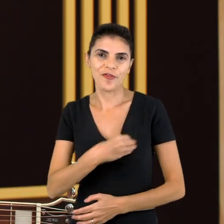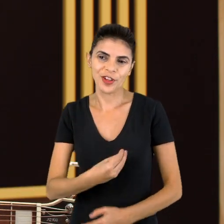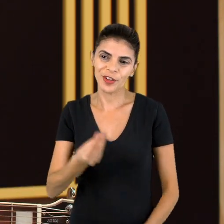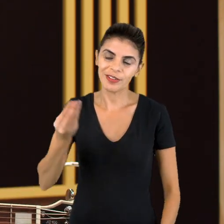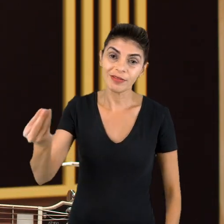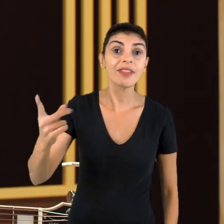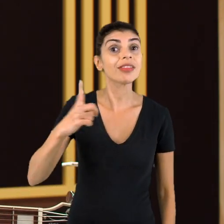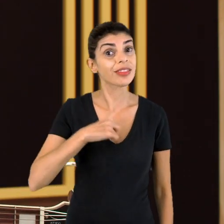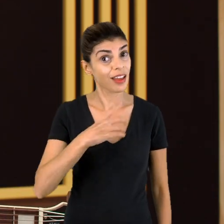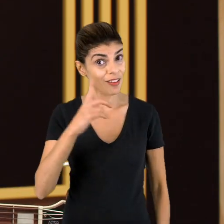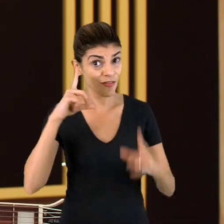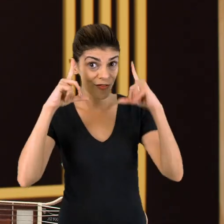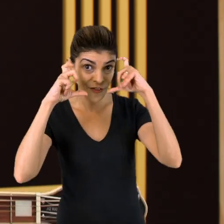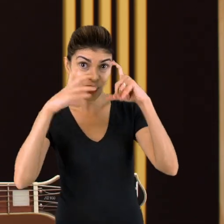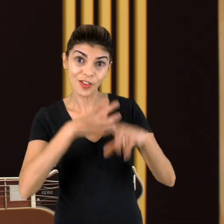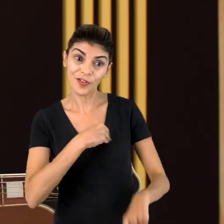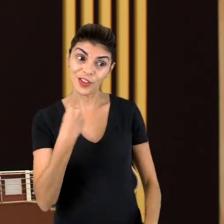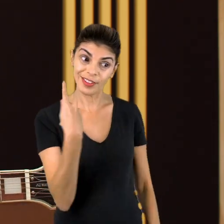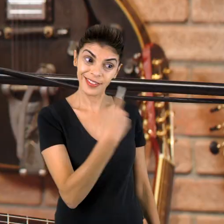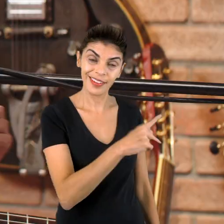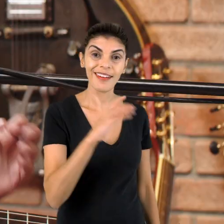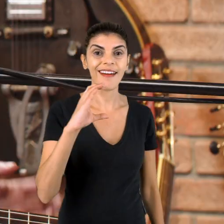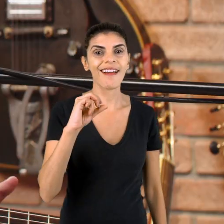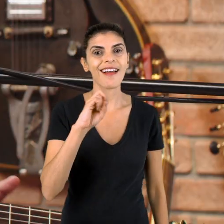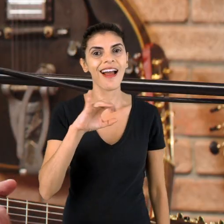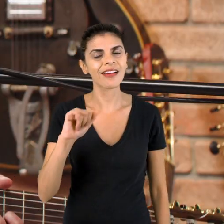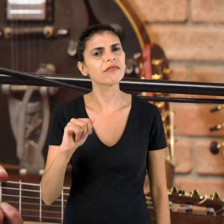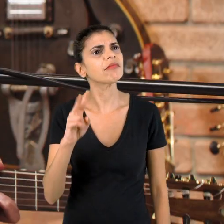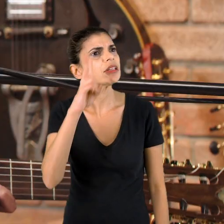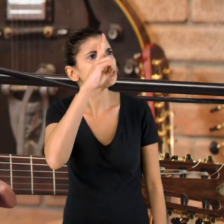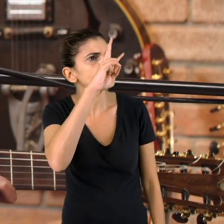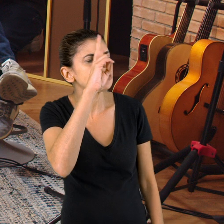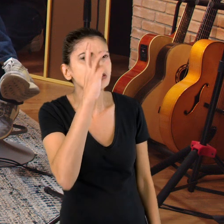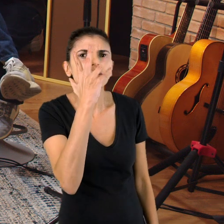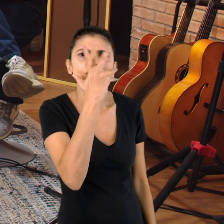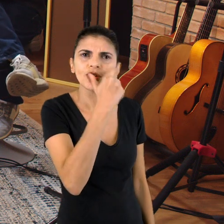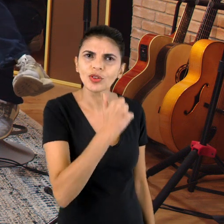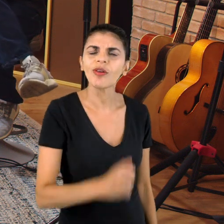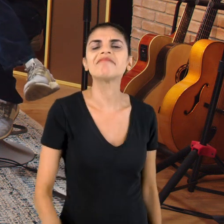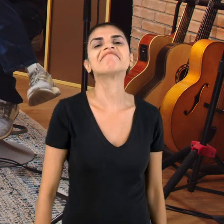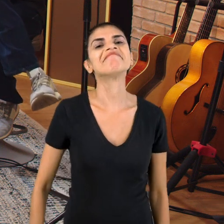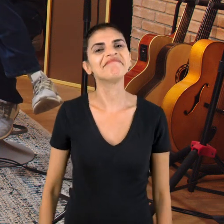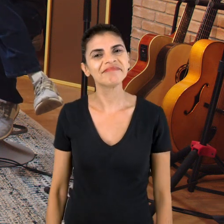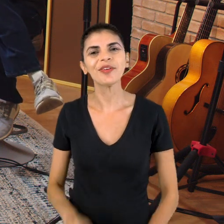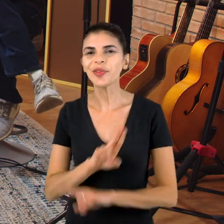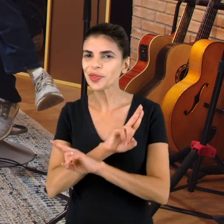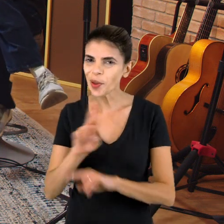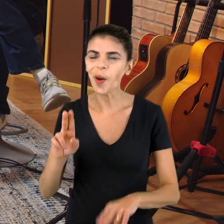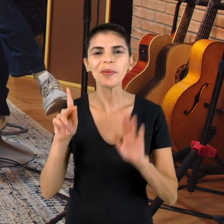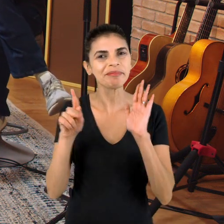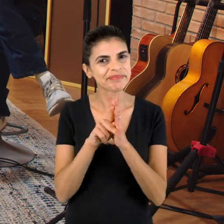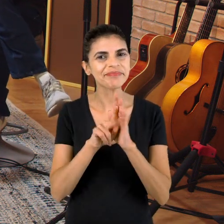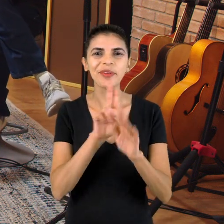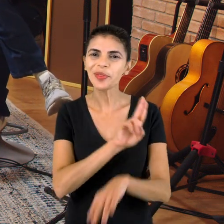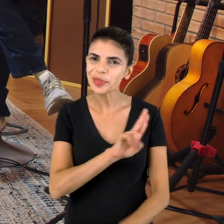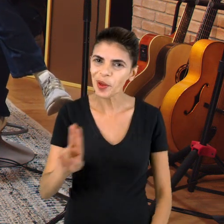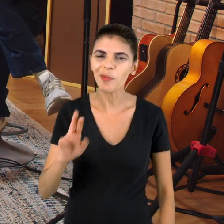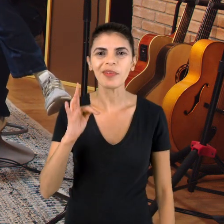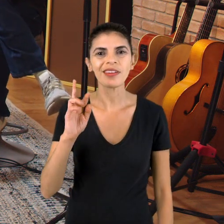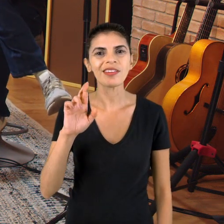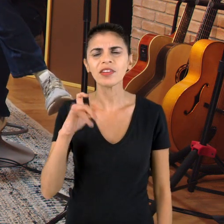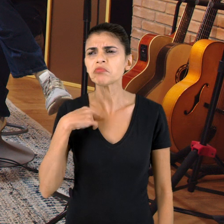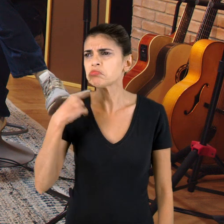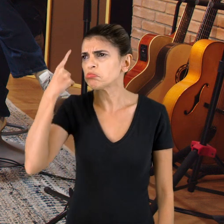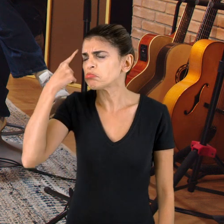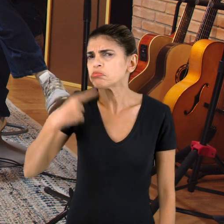Então o Milton tem a foto lá do Chico. Que linda essa história. É, ele ganhou o nome por causa da música Francisco. Eu nem sei porque eu contei essa história,